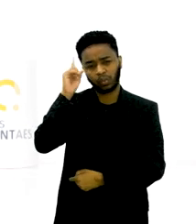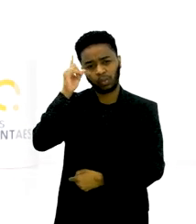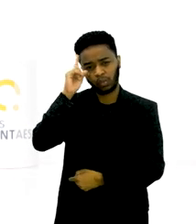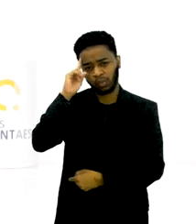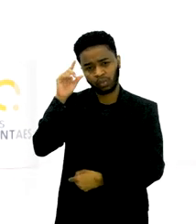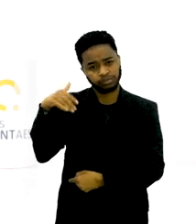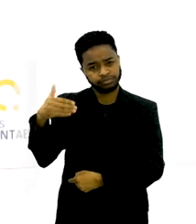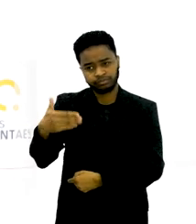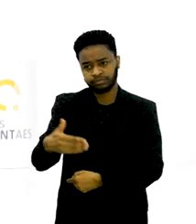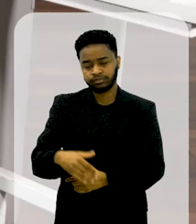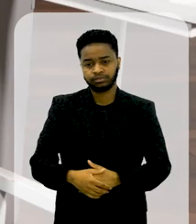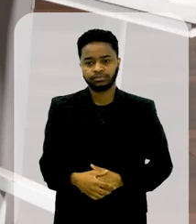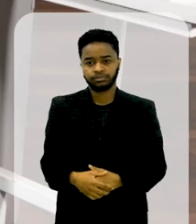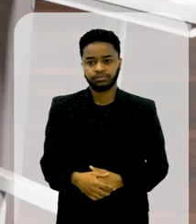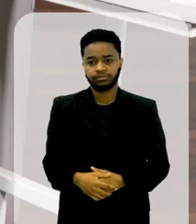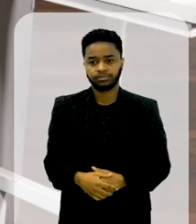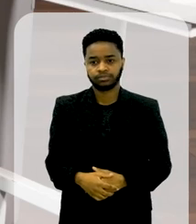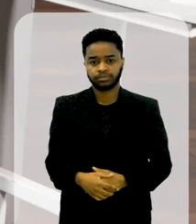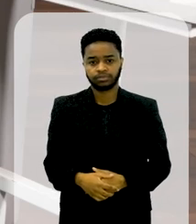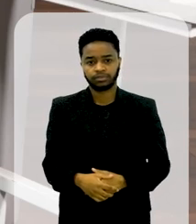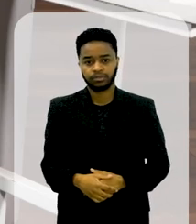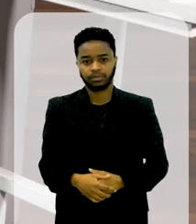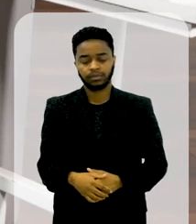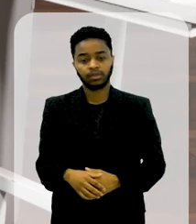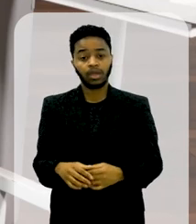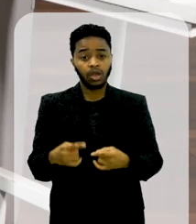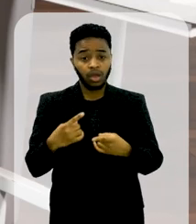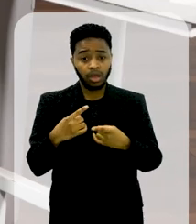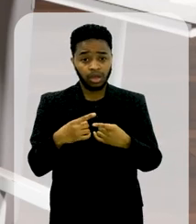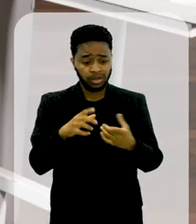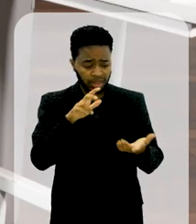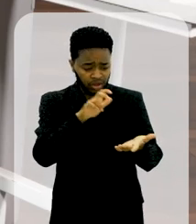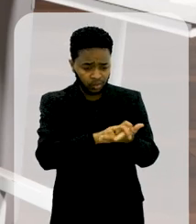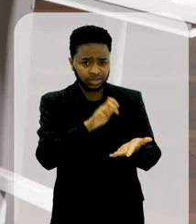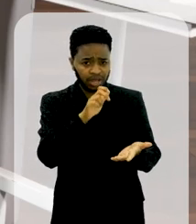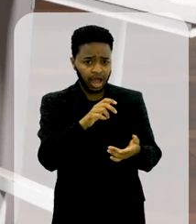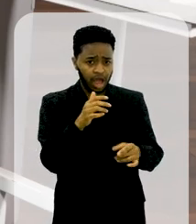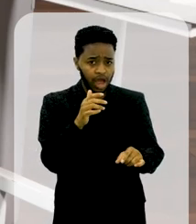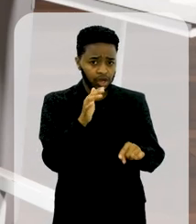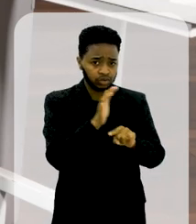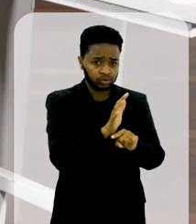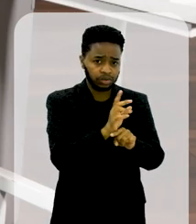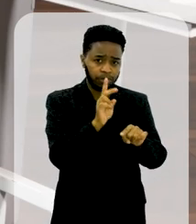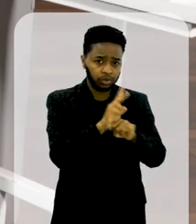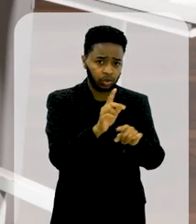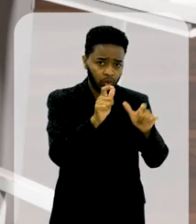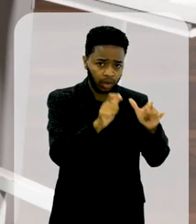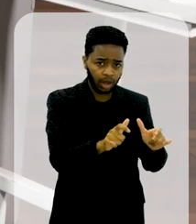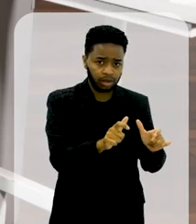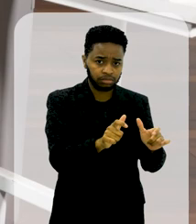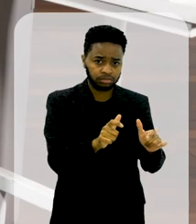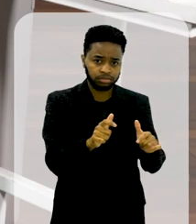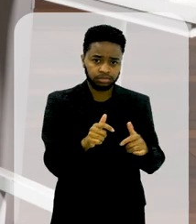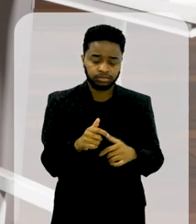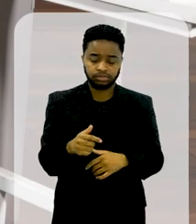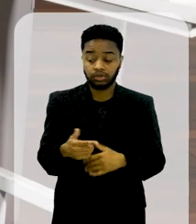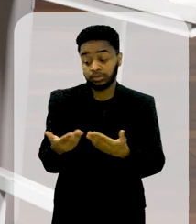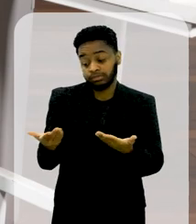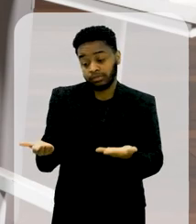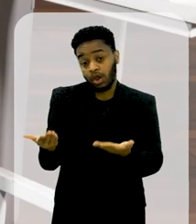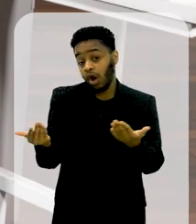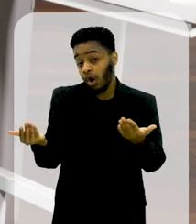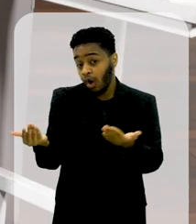dias esse reconhecimento do ifan ele facilita na preservação eu tô falando da da do espaço mesmo então